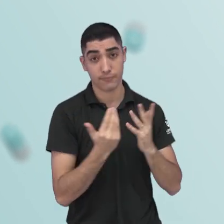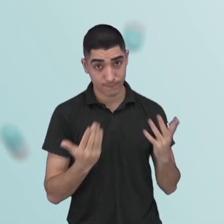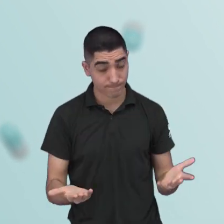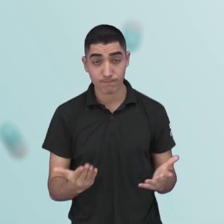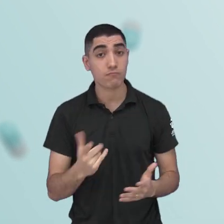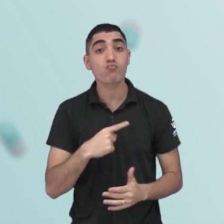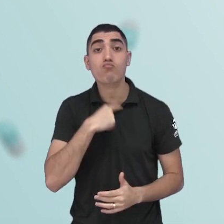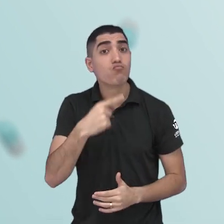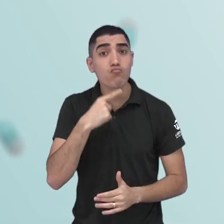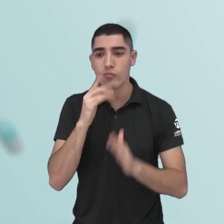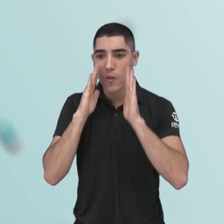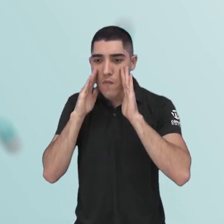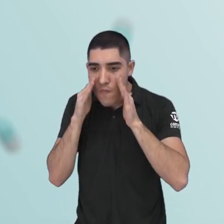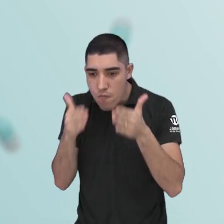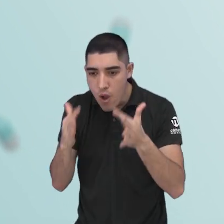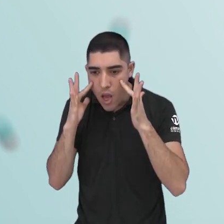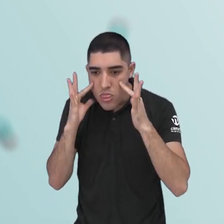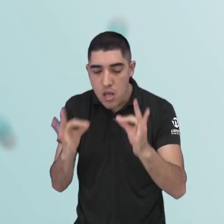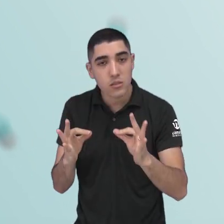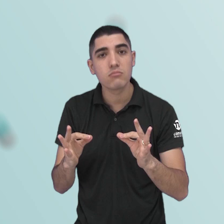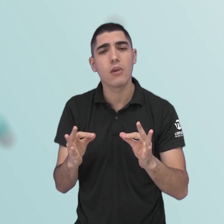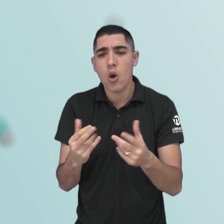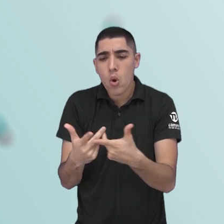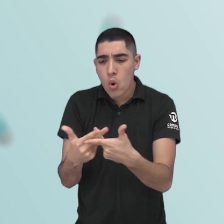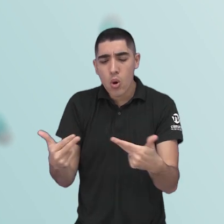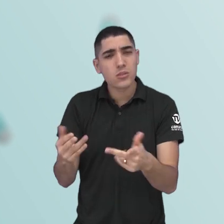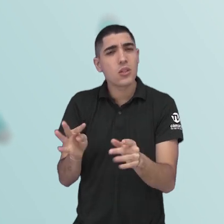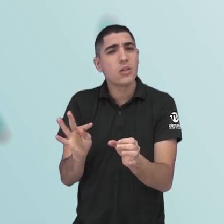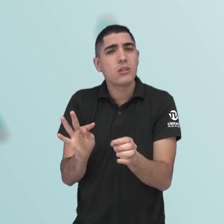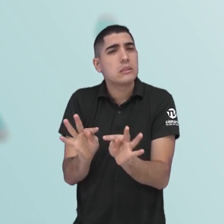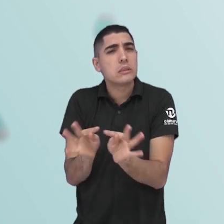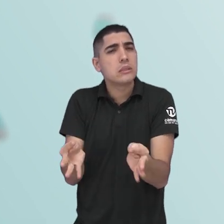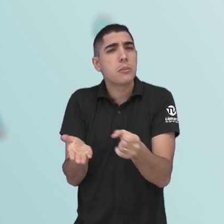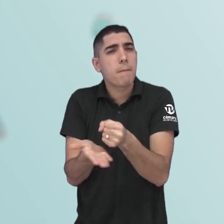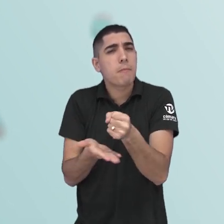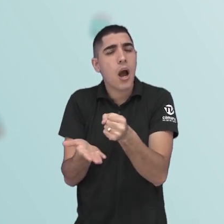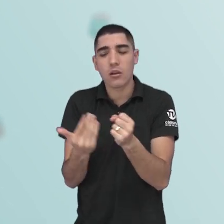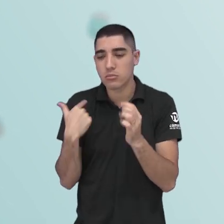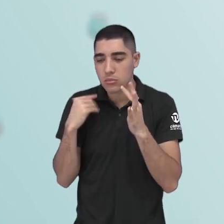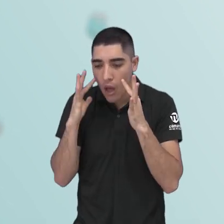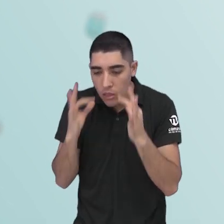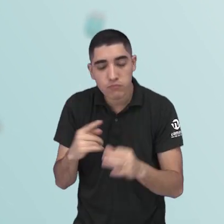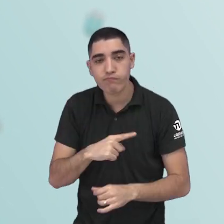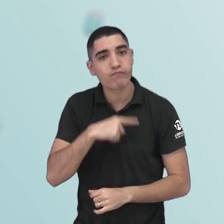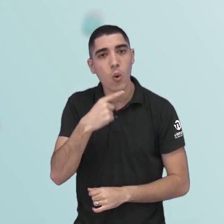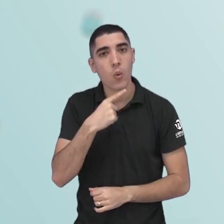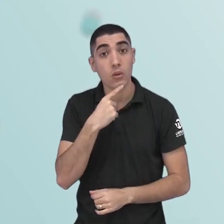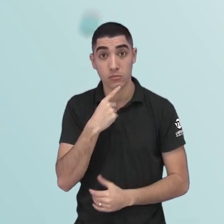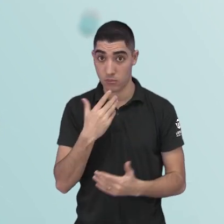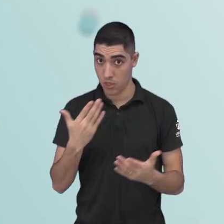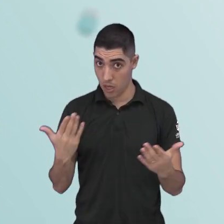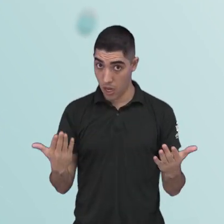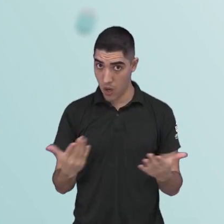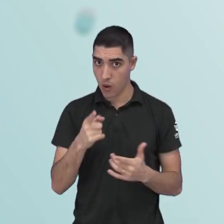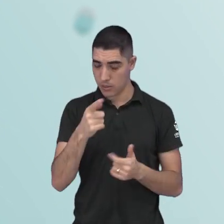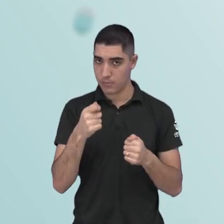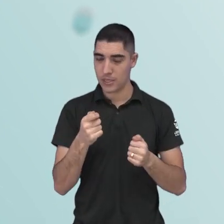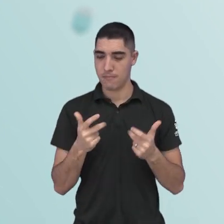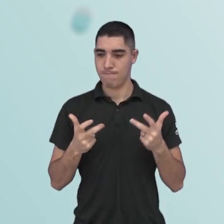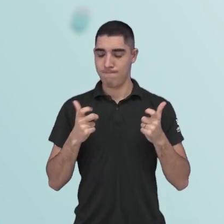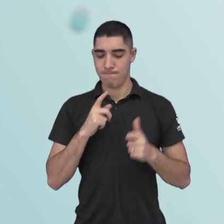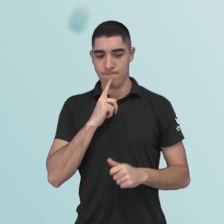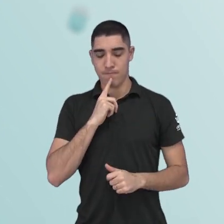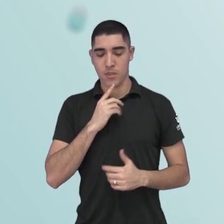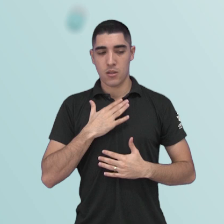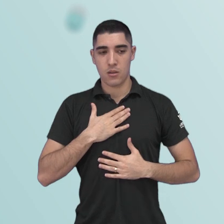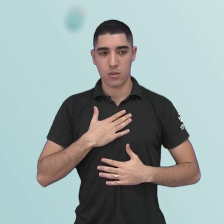está conseguindo se concentrar no mínimo de tarefas que eram tão fáceis para você fazer. Começa a prestar atenção, para